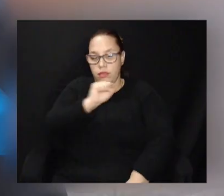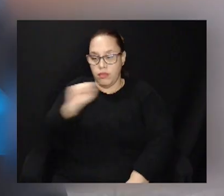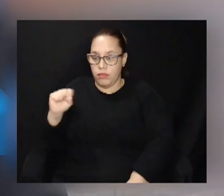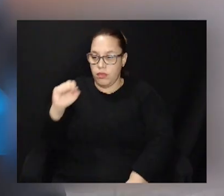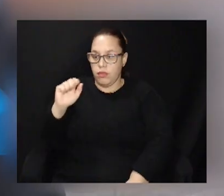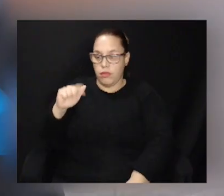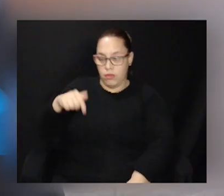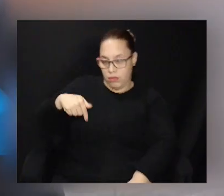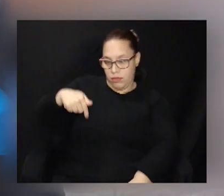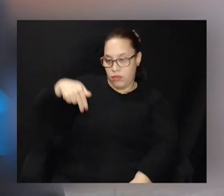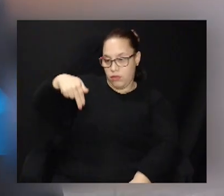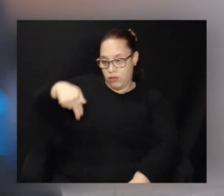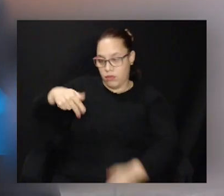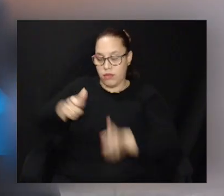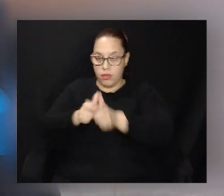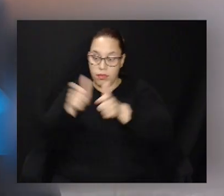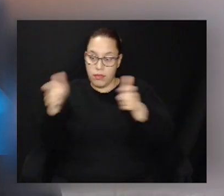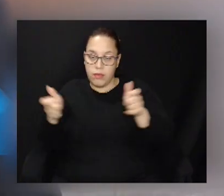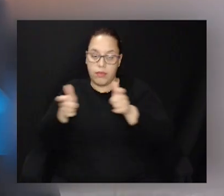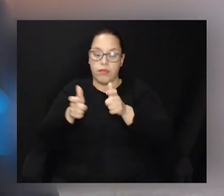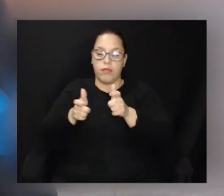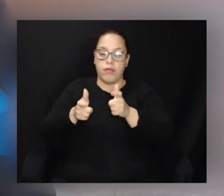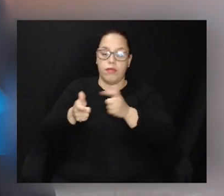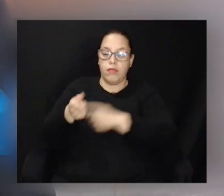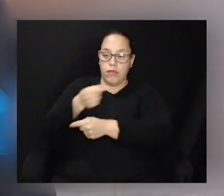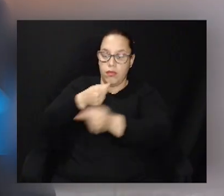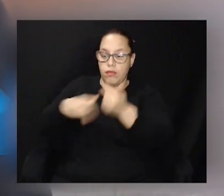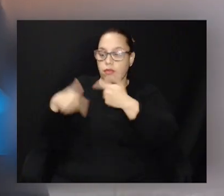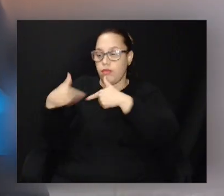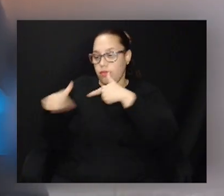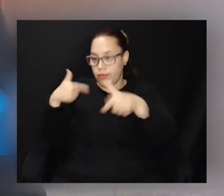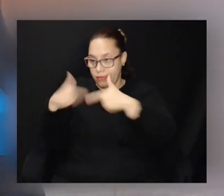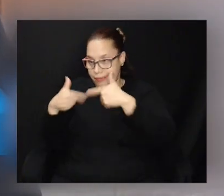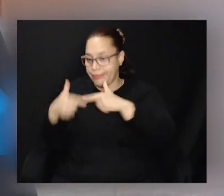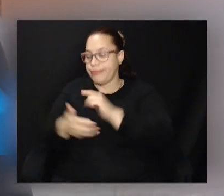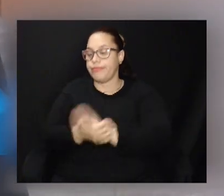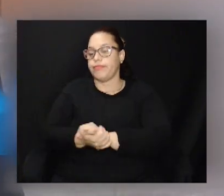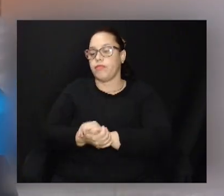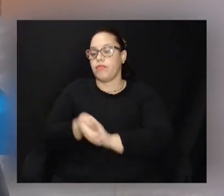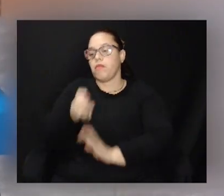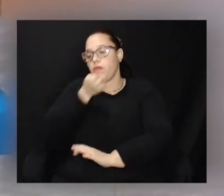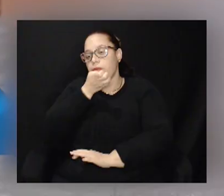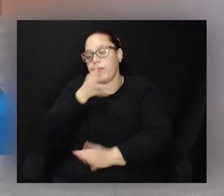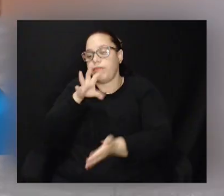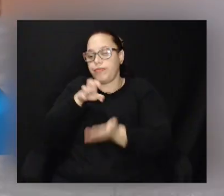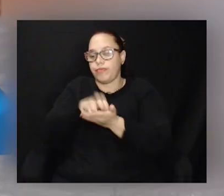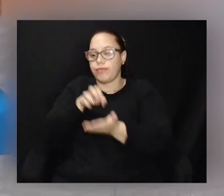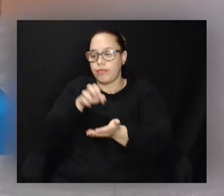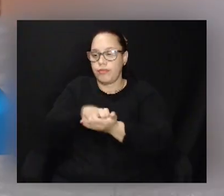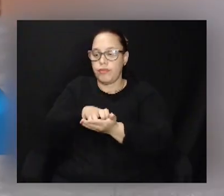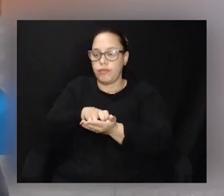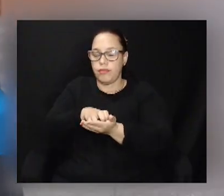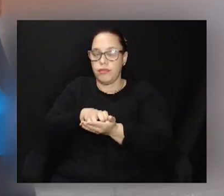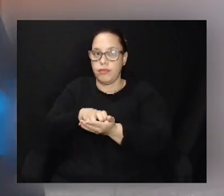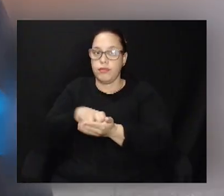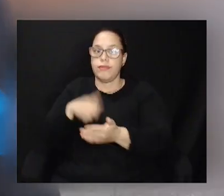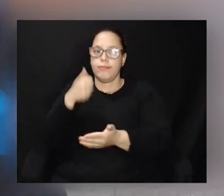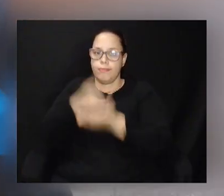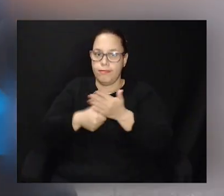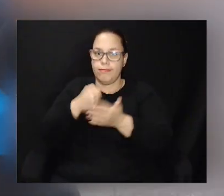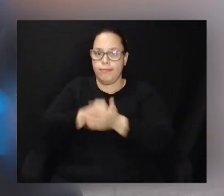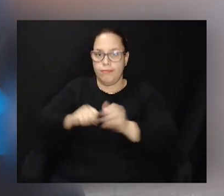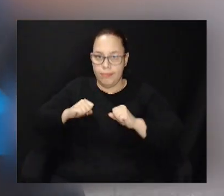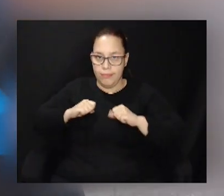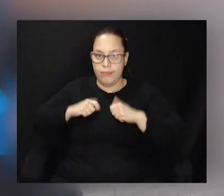procura aumentar mais da geração de emprego, renda e beneficiar o centro da cidade, que tanto a gente luta para revitalizar